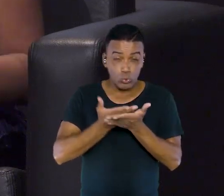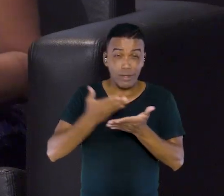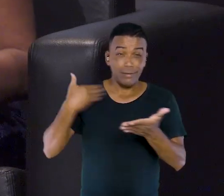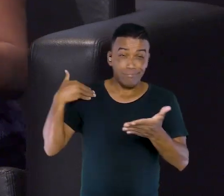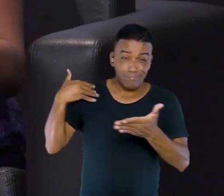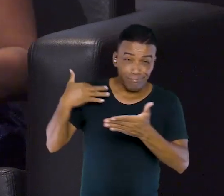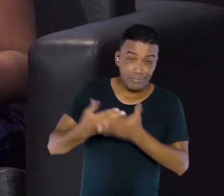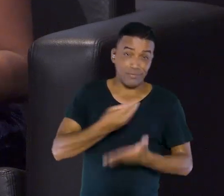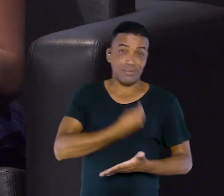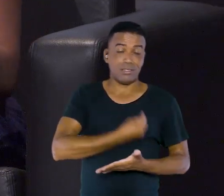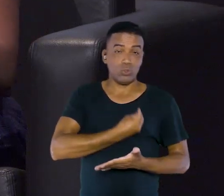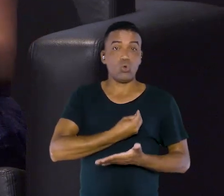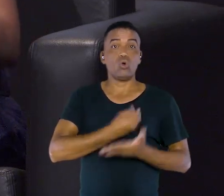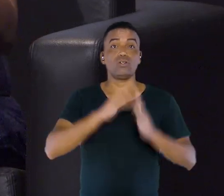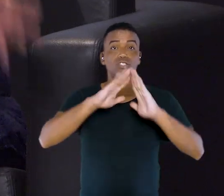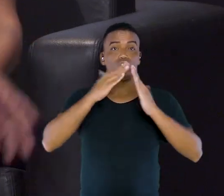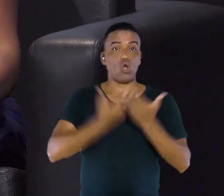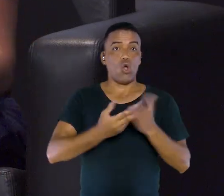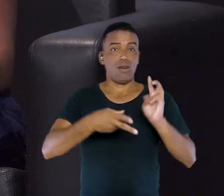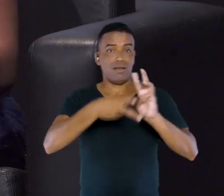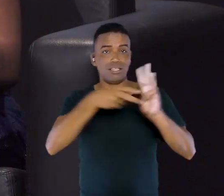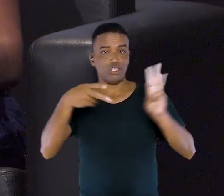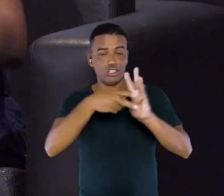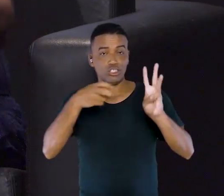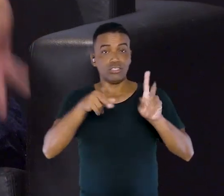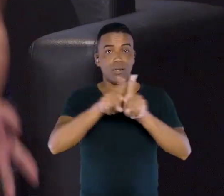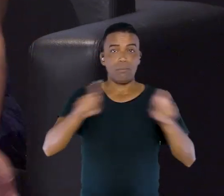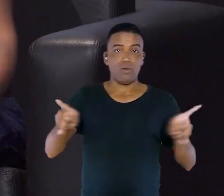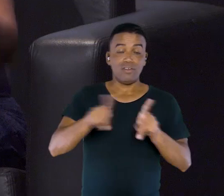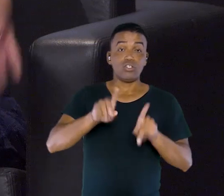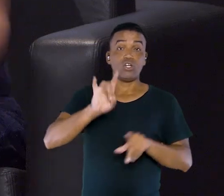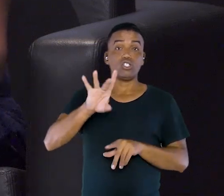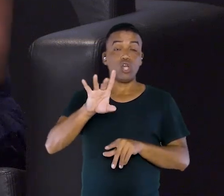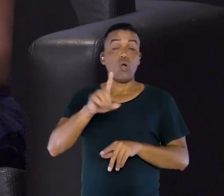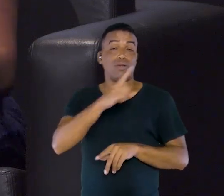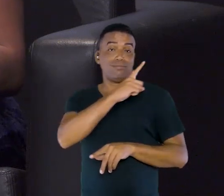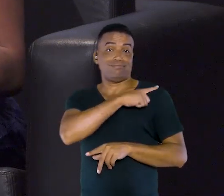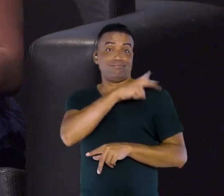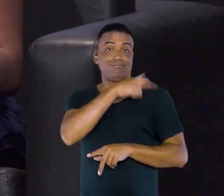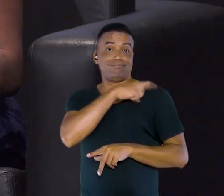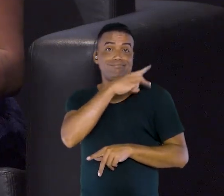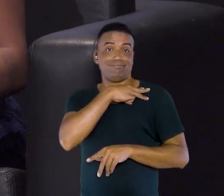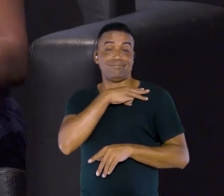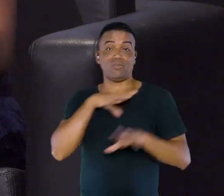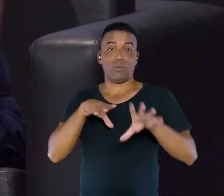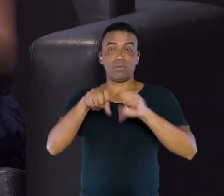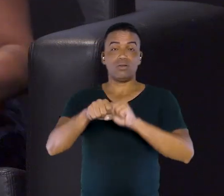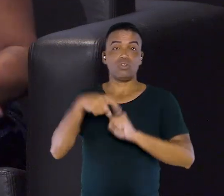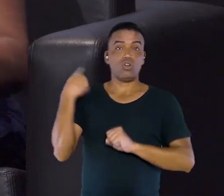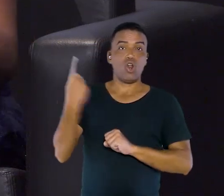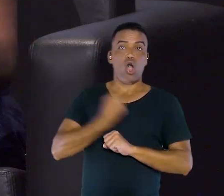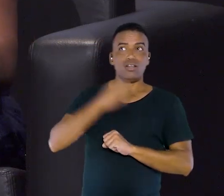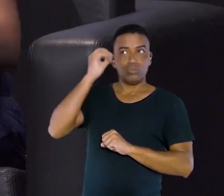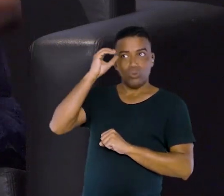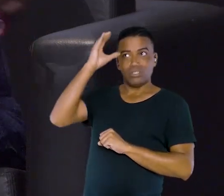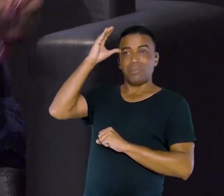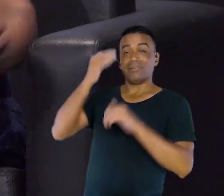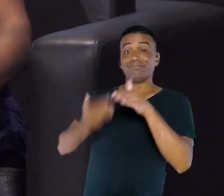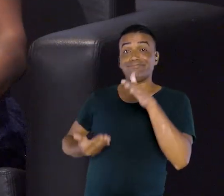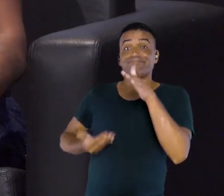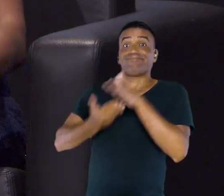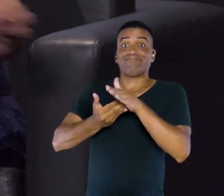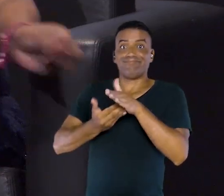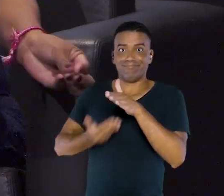a vida toda numa escola indígena com professores que apenas tinham ensino médio. Então, nosso conhecimento era